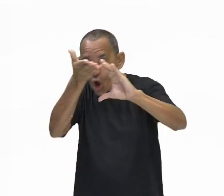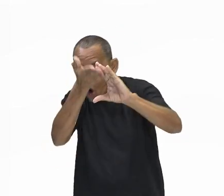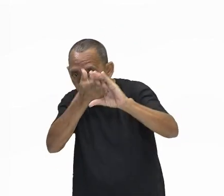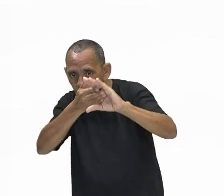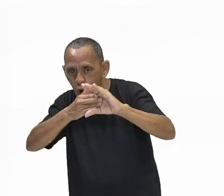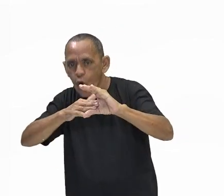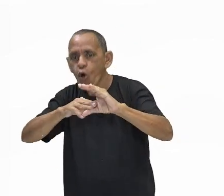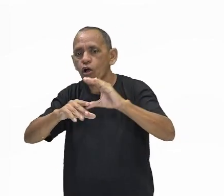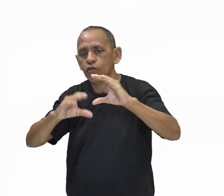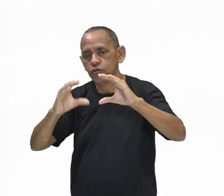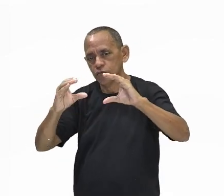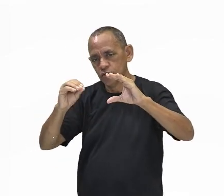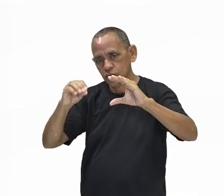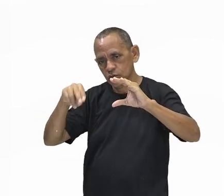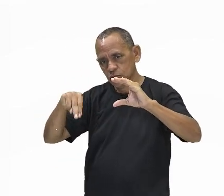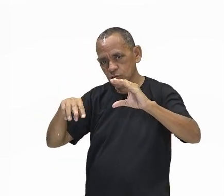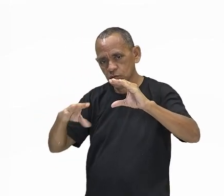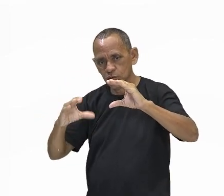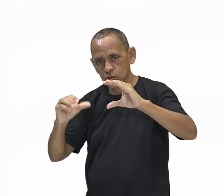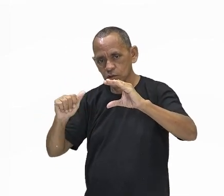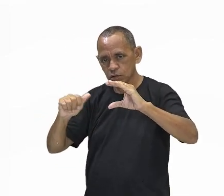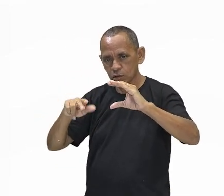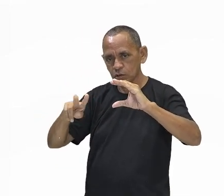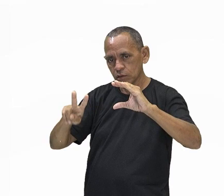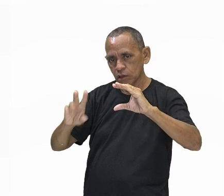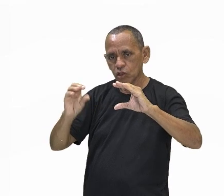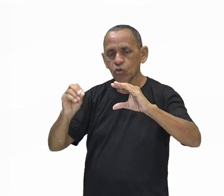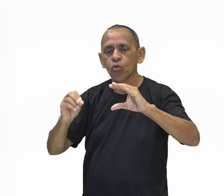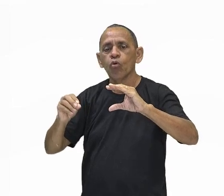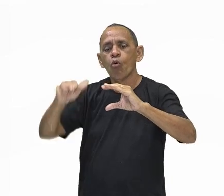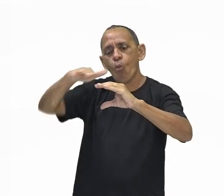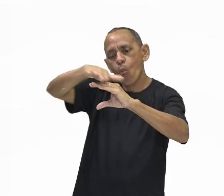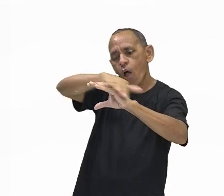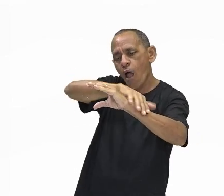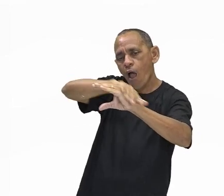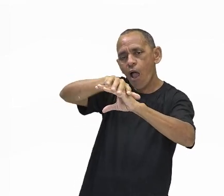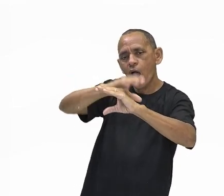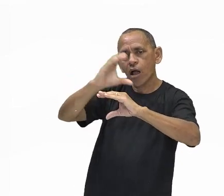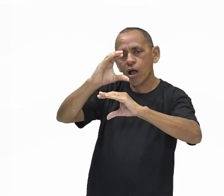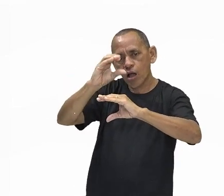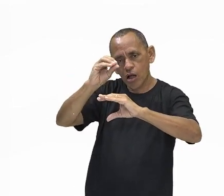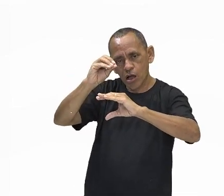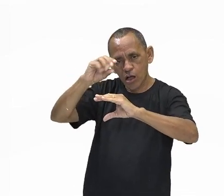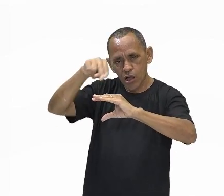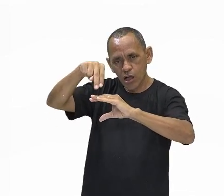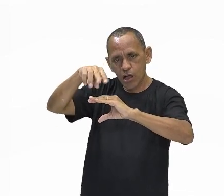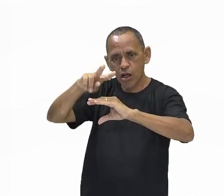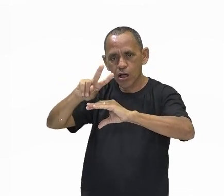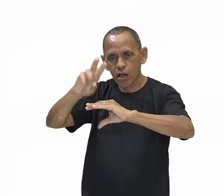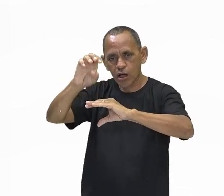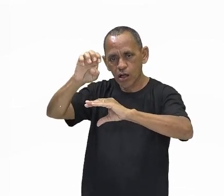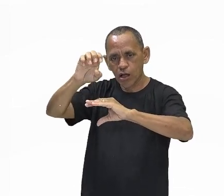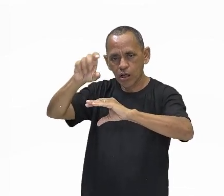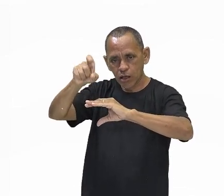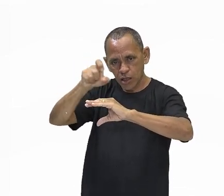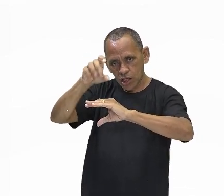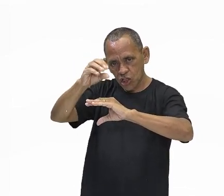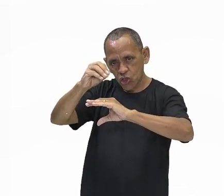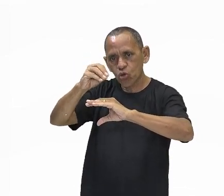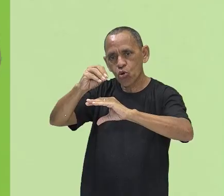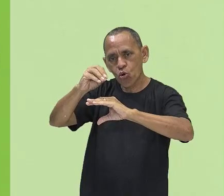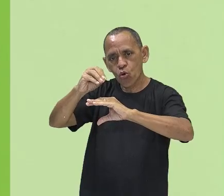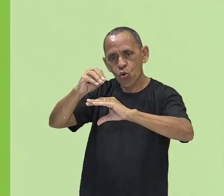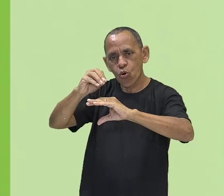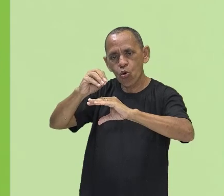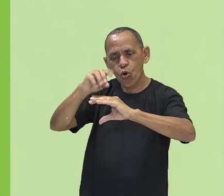dessa lente? O principal objetivo dessa lente é diminuir os objetos. Então, veja